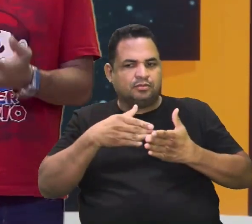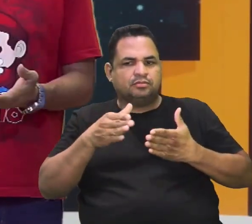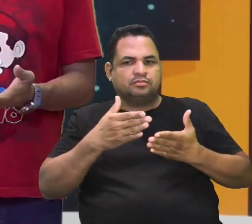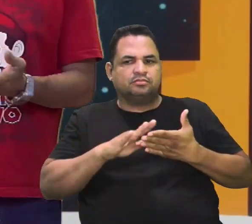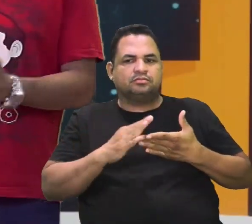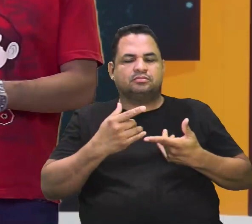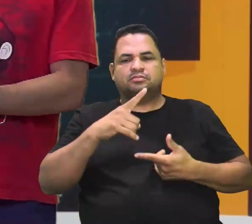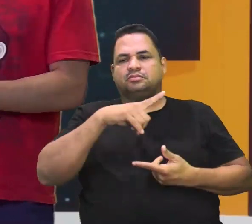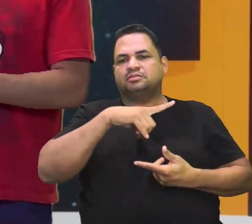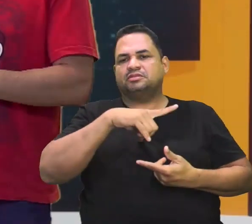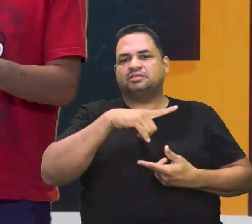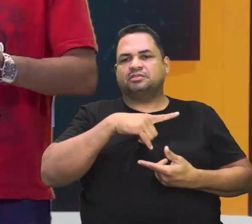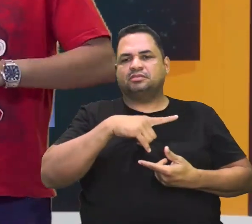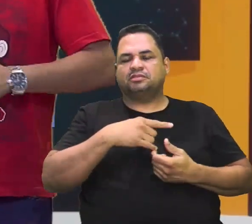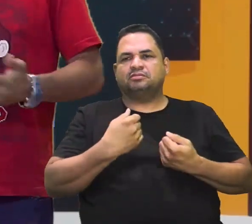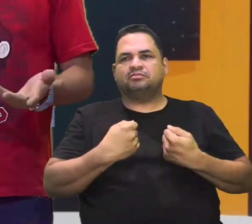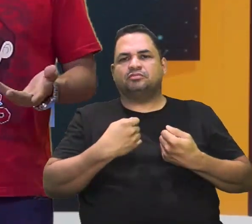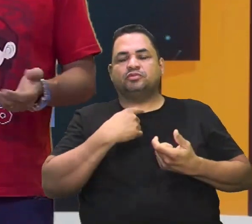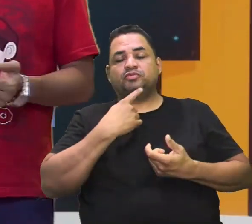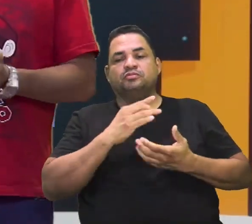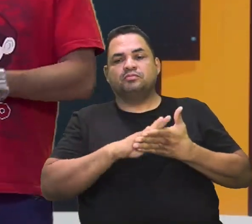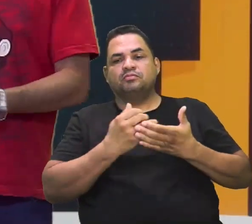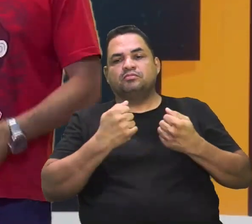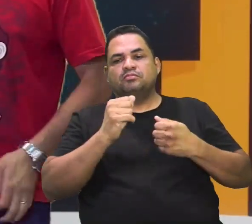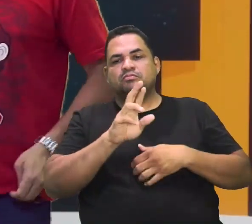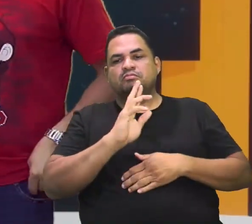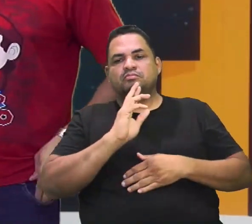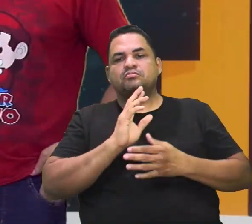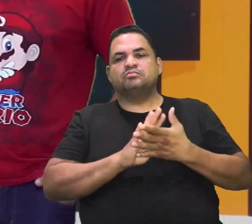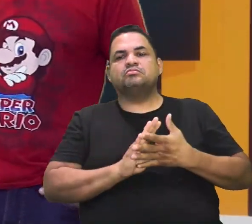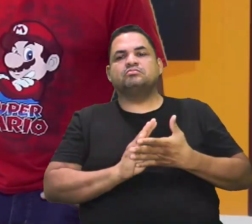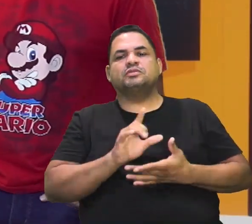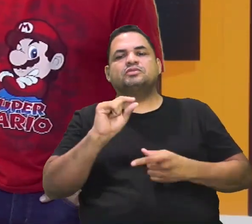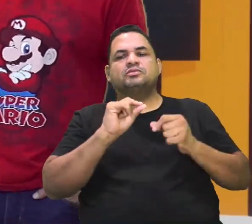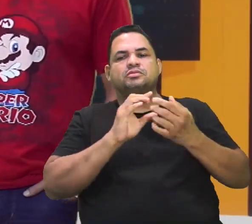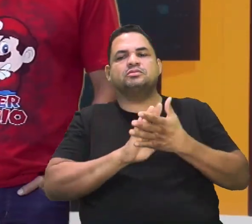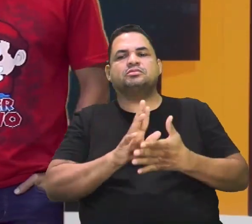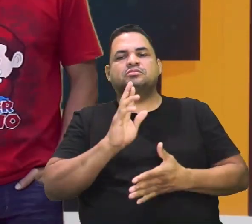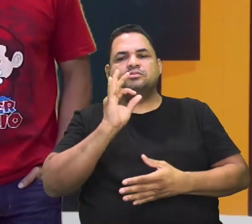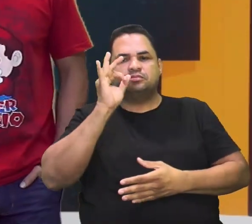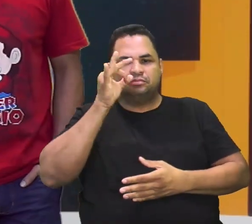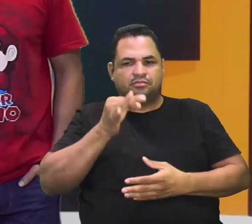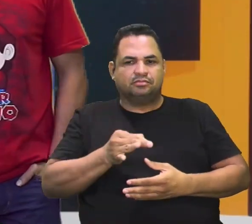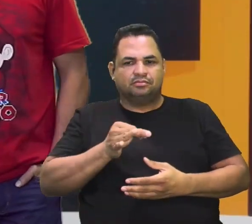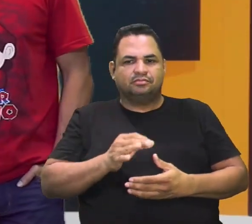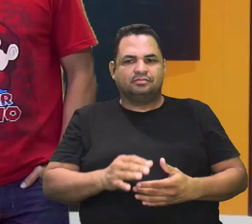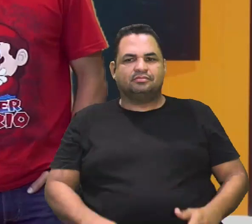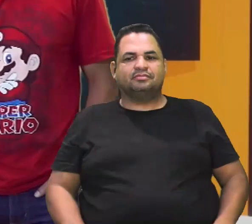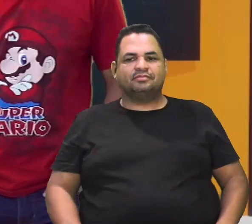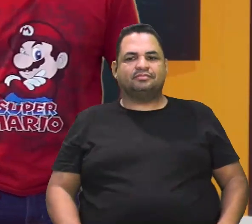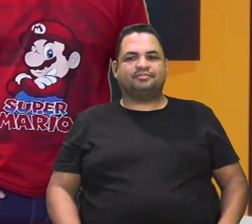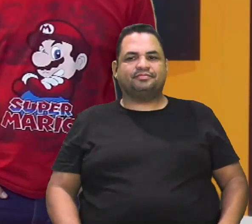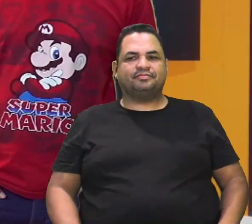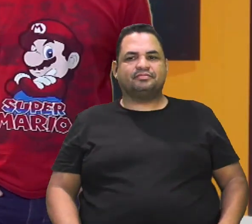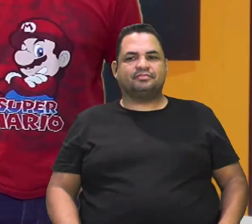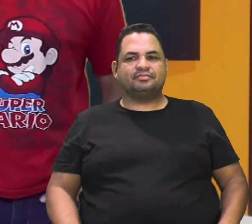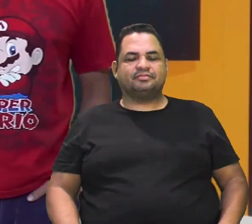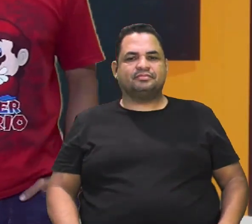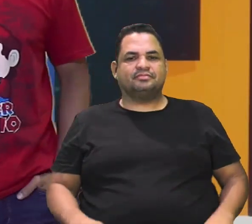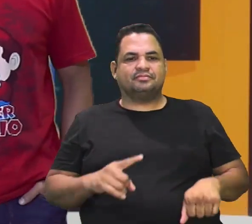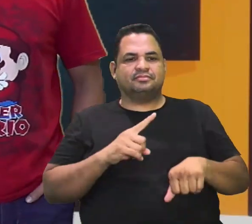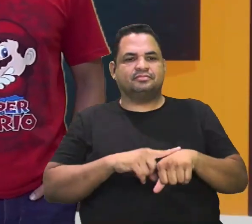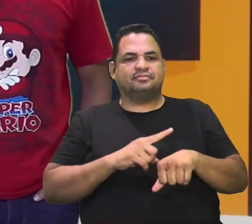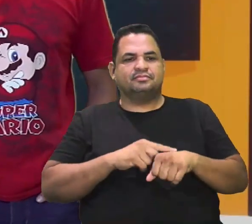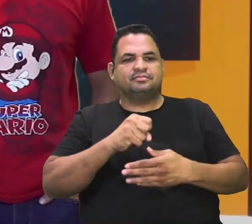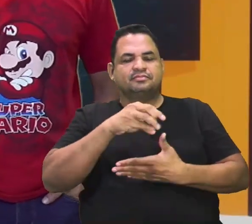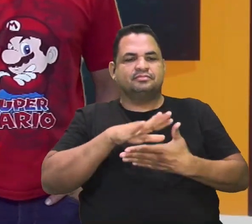Vai ficar com dúvida só naquelas que podem ser a resposta. Você vai chutar na resposta certa, com certeza. Então, ficamos por aqui. Hora